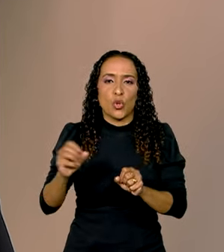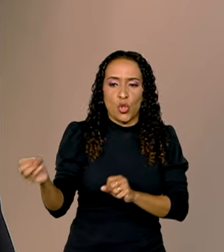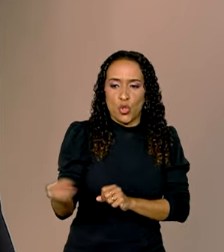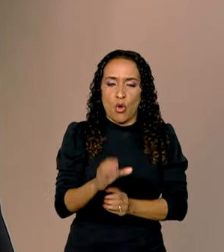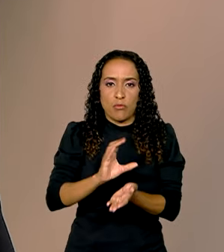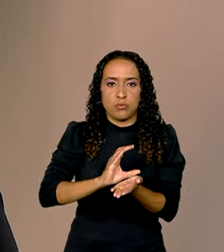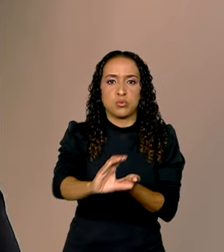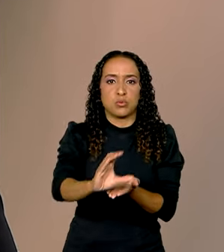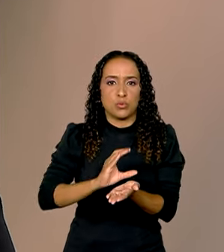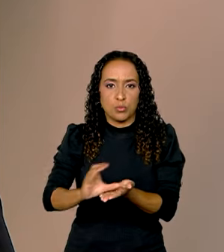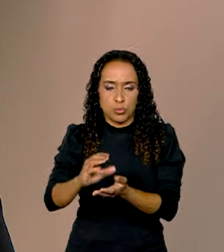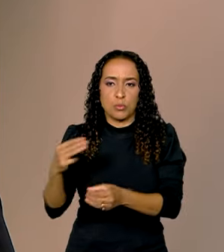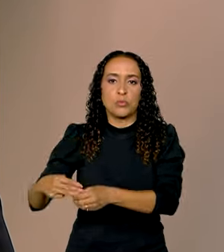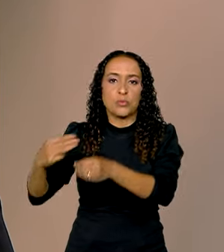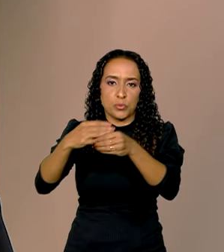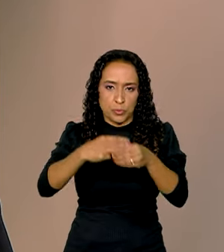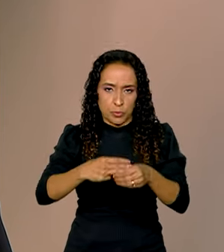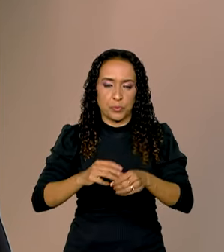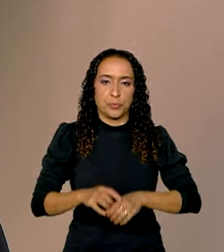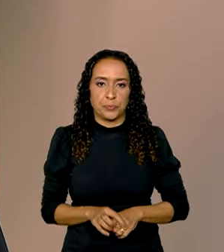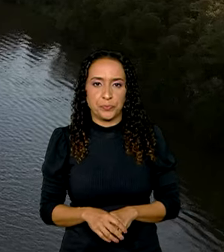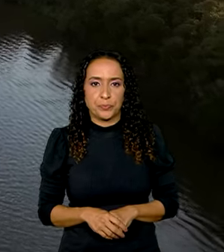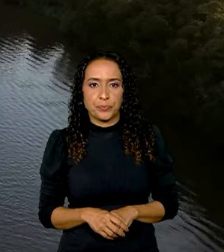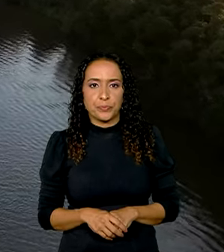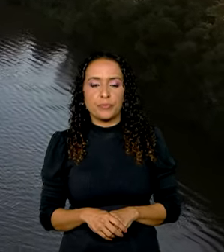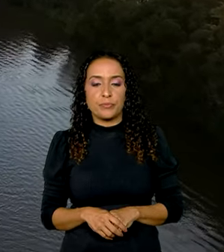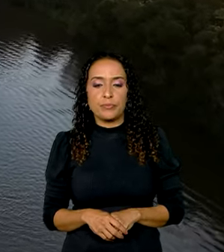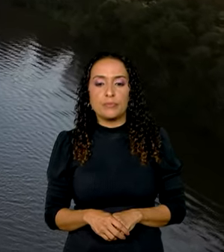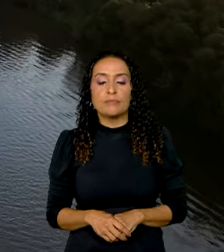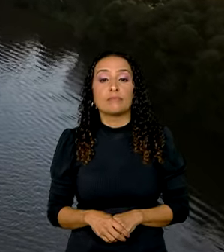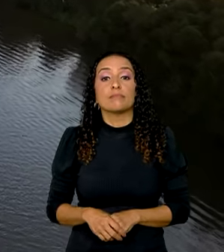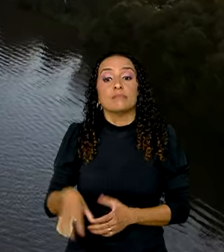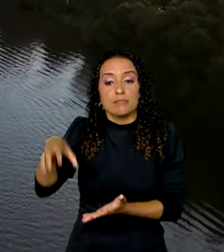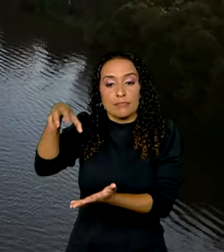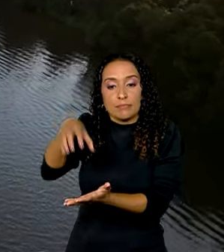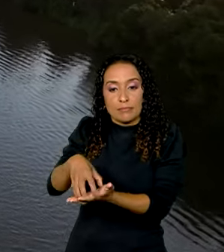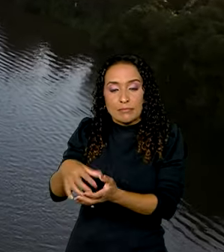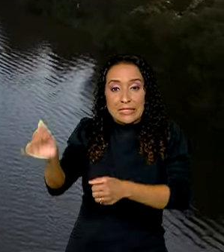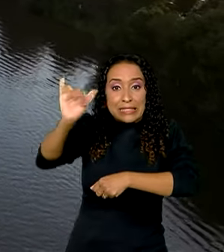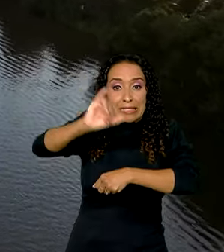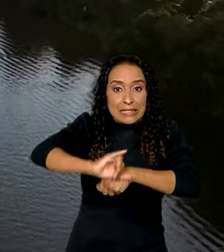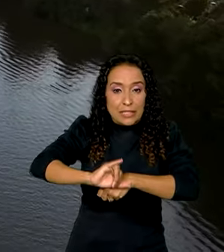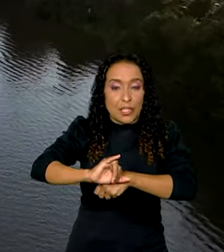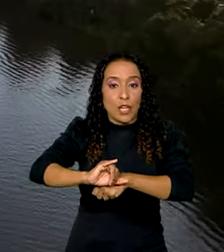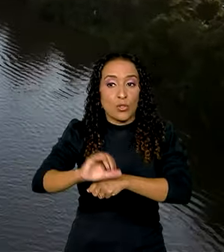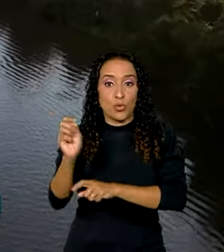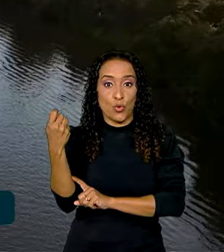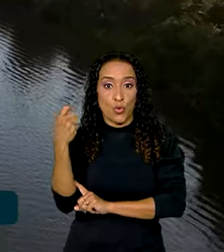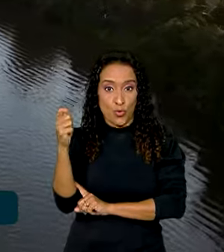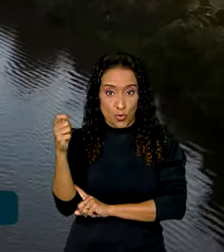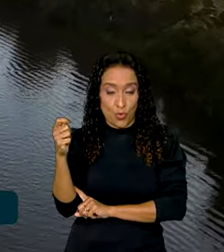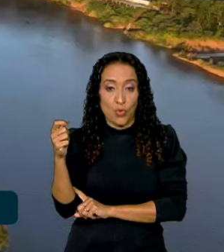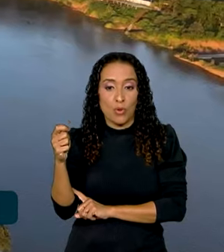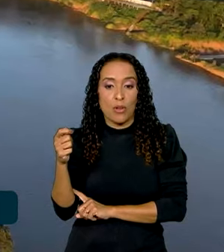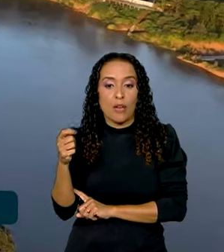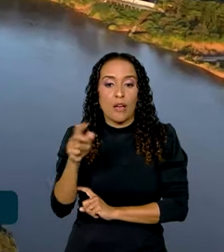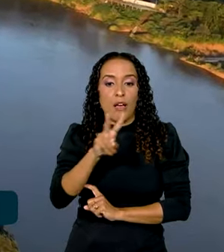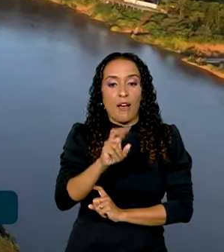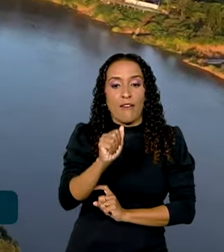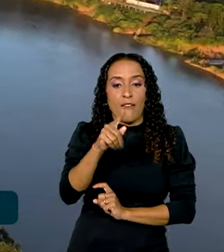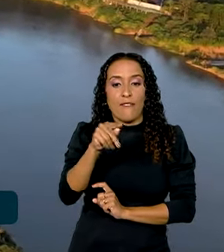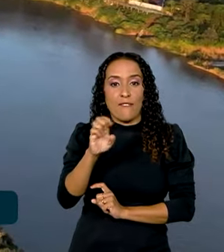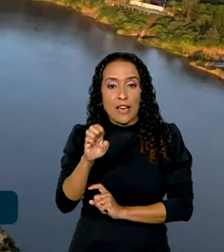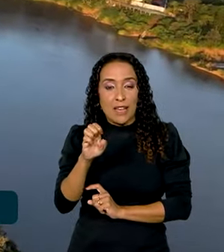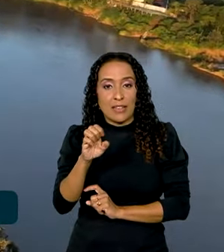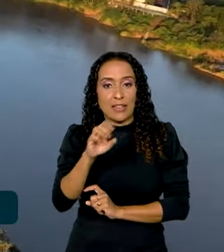novos investimentos para os municípios. Situado na região central do Rio Grande do Sul, o Vale do